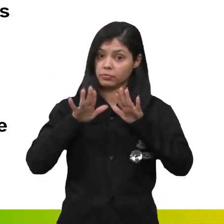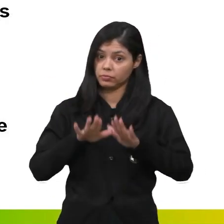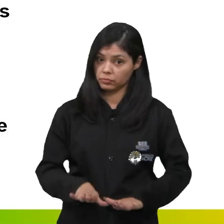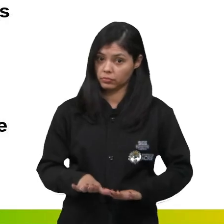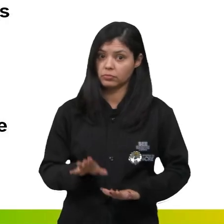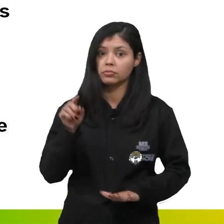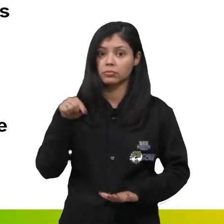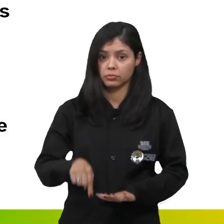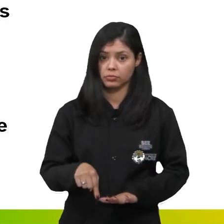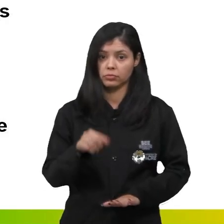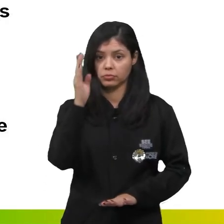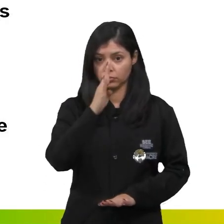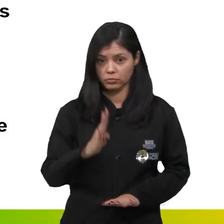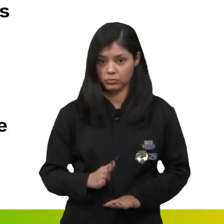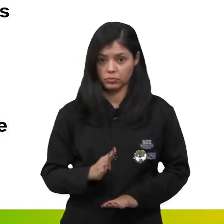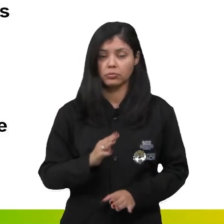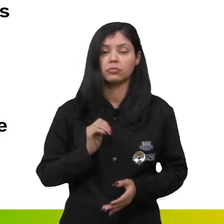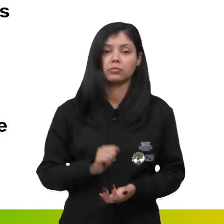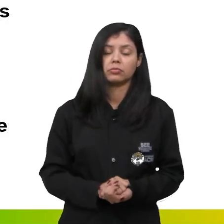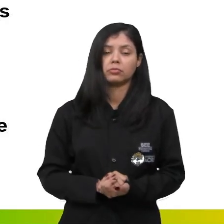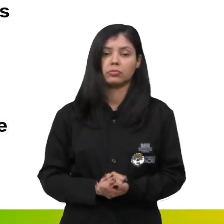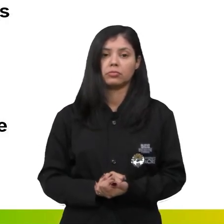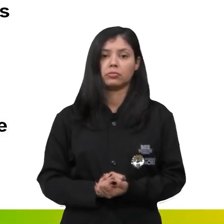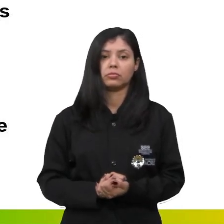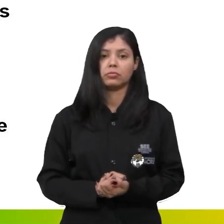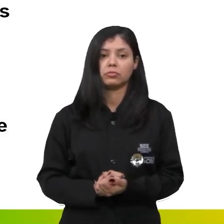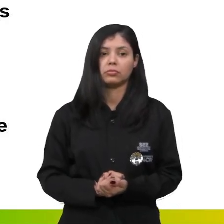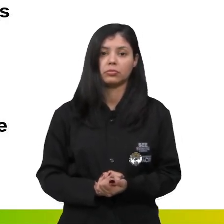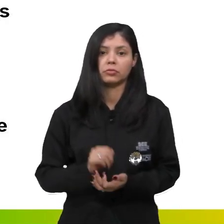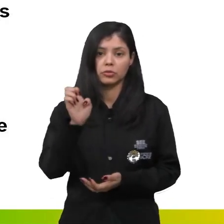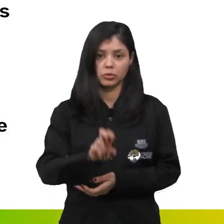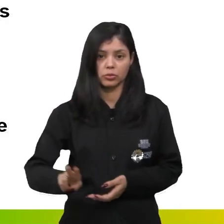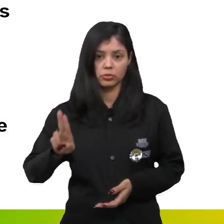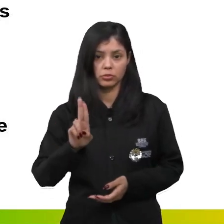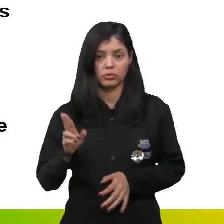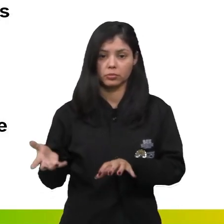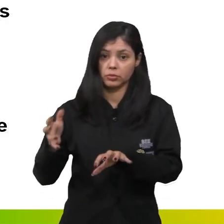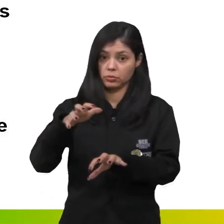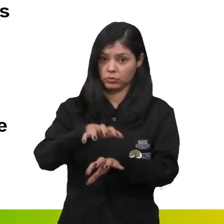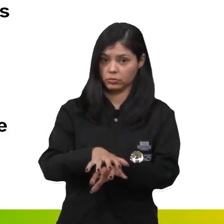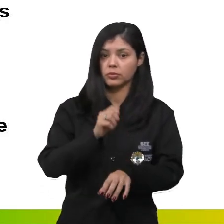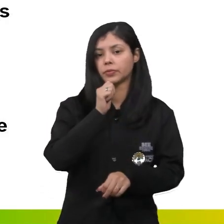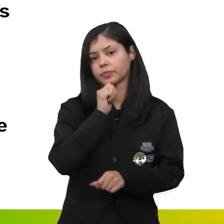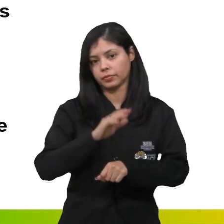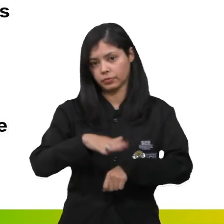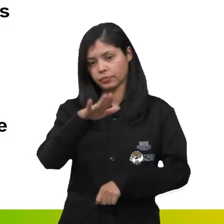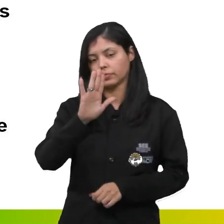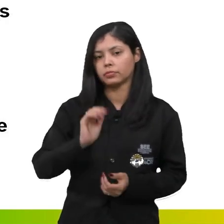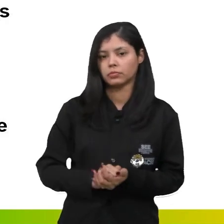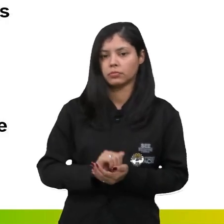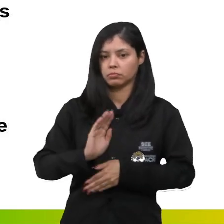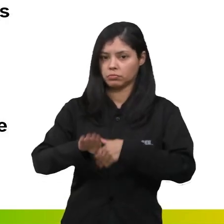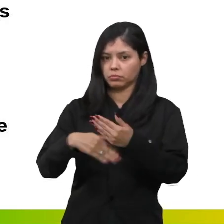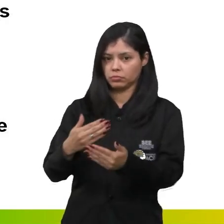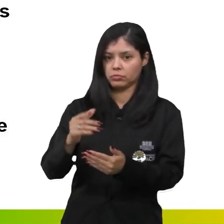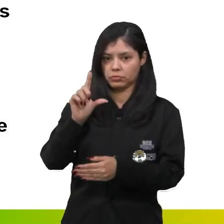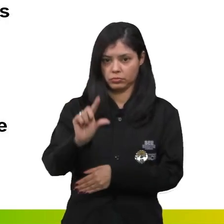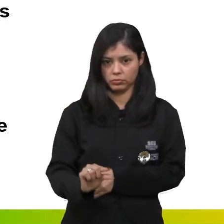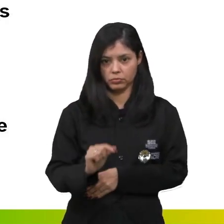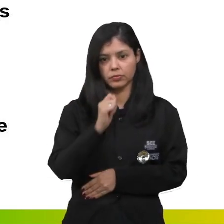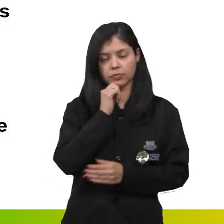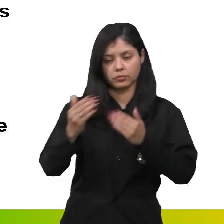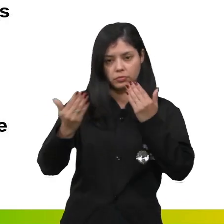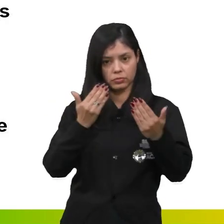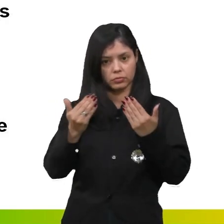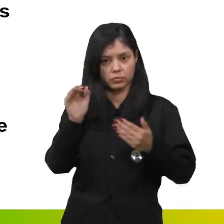aqui, não é? a se transferir da Europa para uma colônia ainda bem subdesenvolvida em